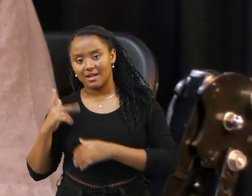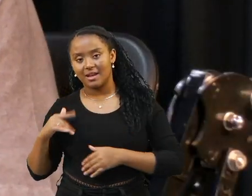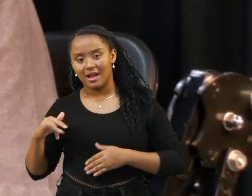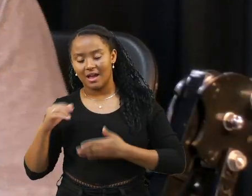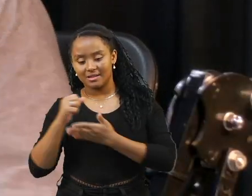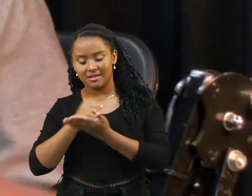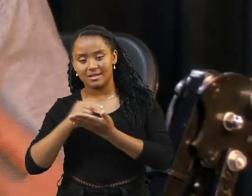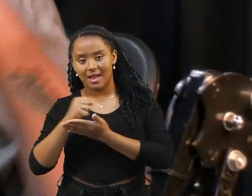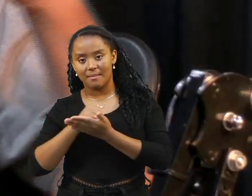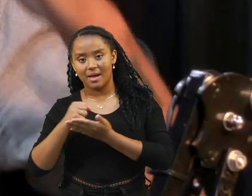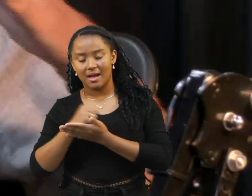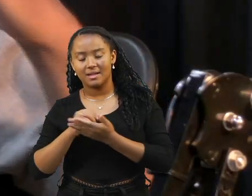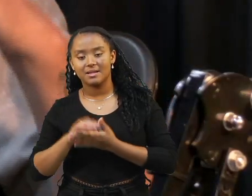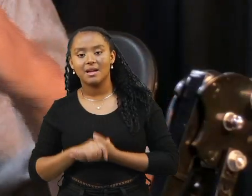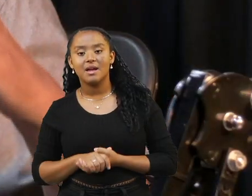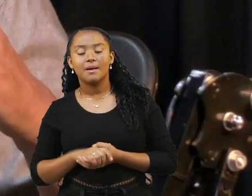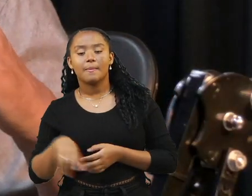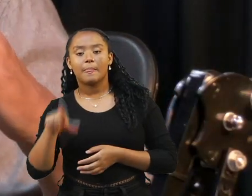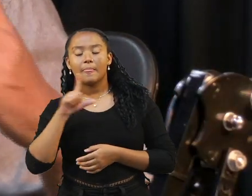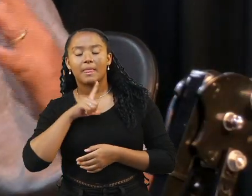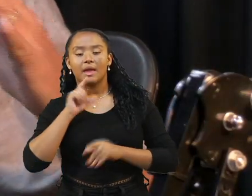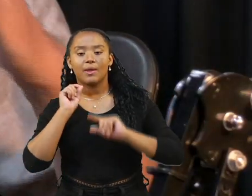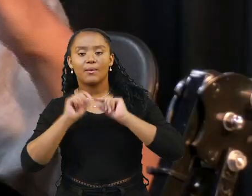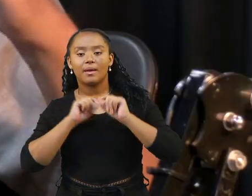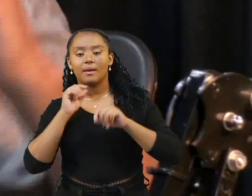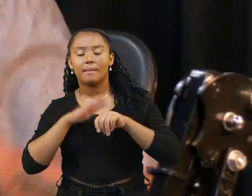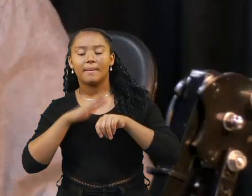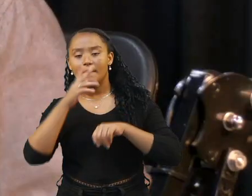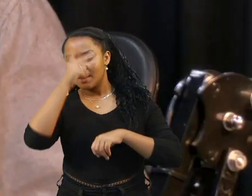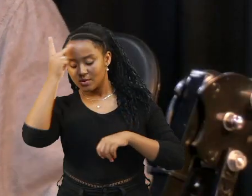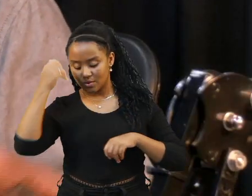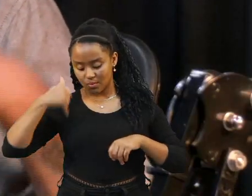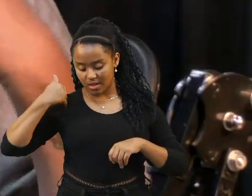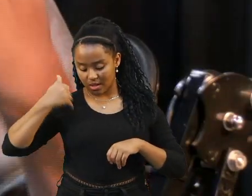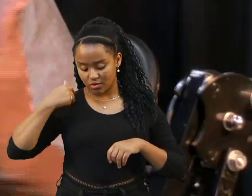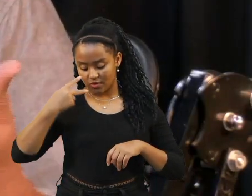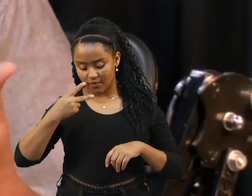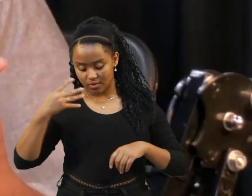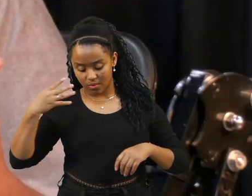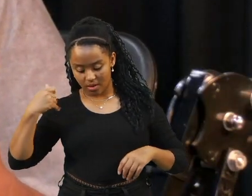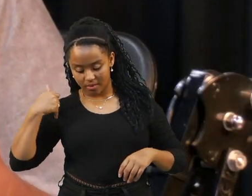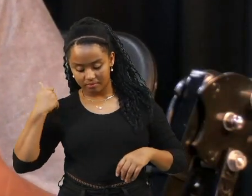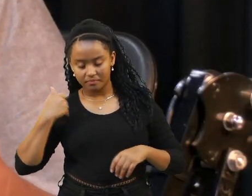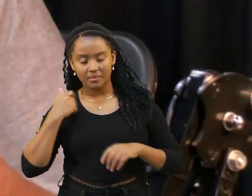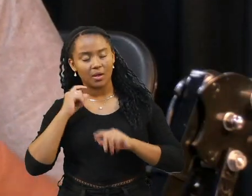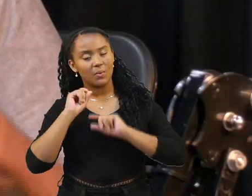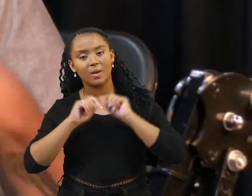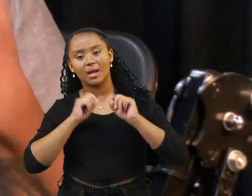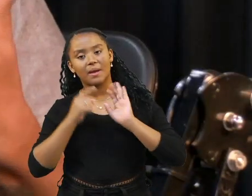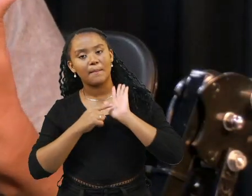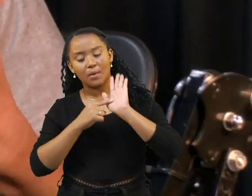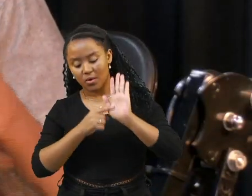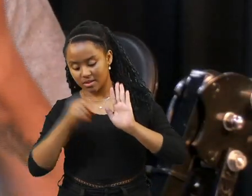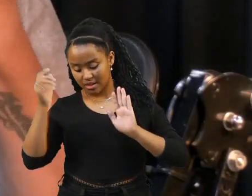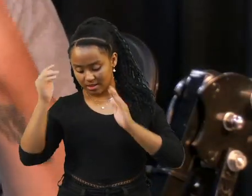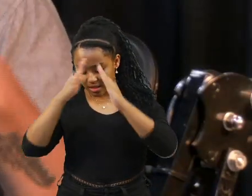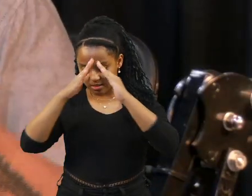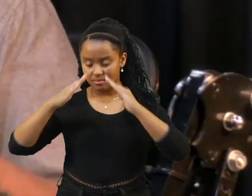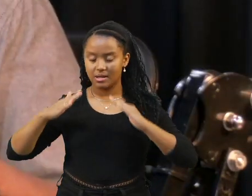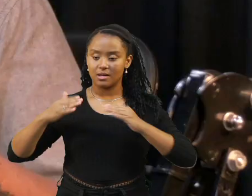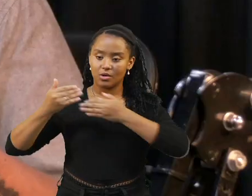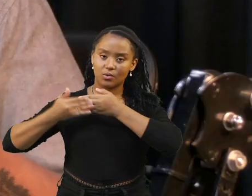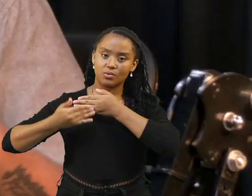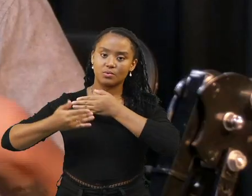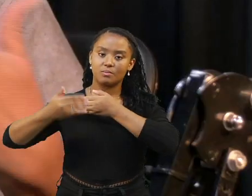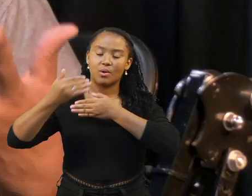aos 44 anos, que forma o corpo dessa pirâmide, o que indica que essa pirâmide nos próximos anos